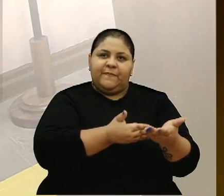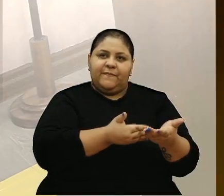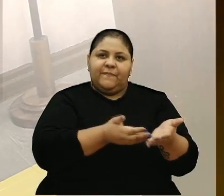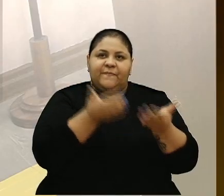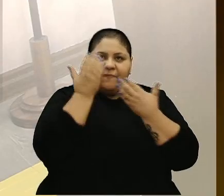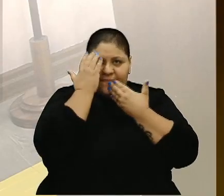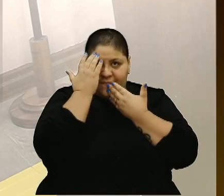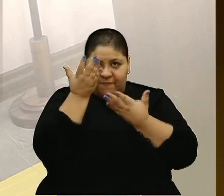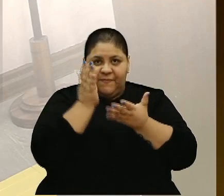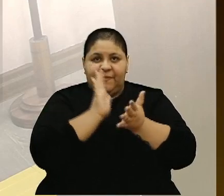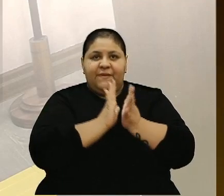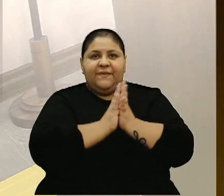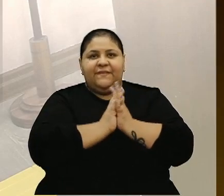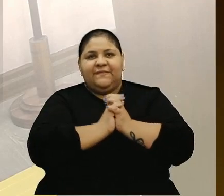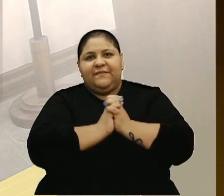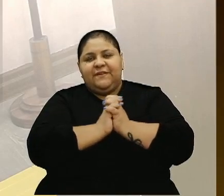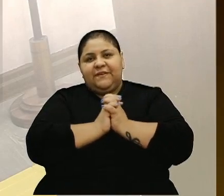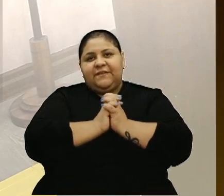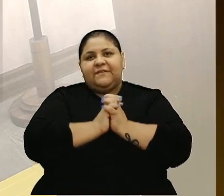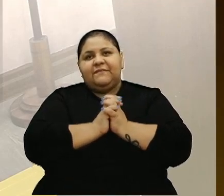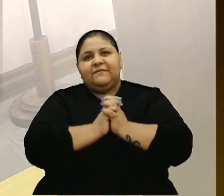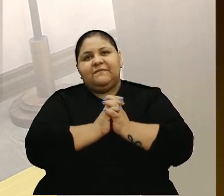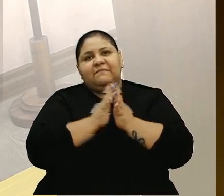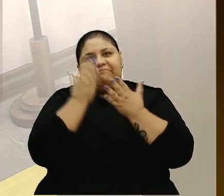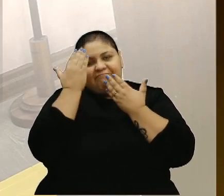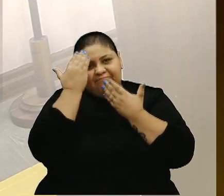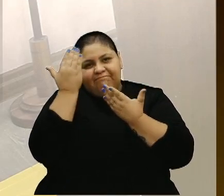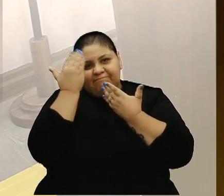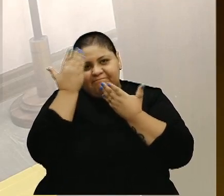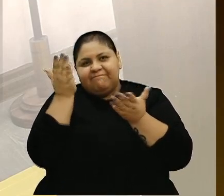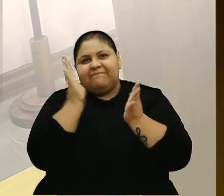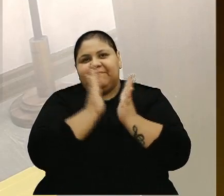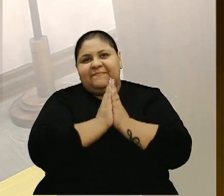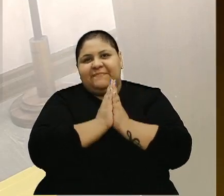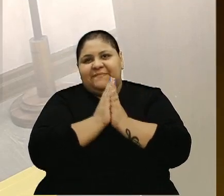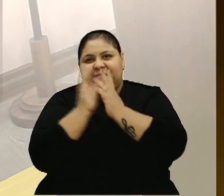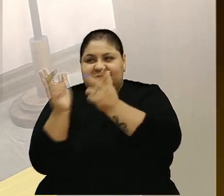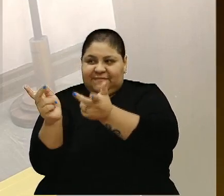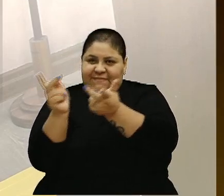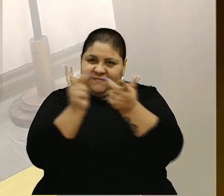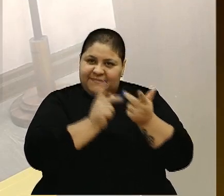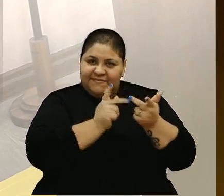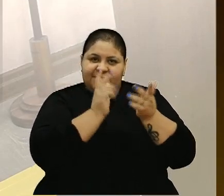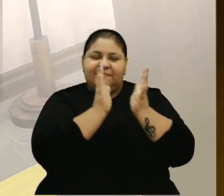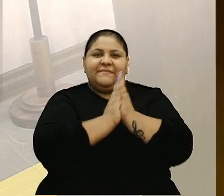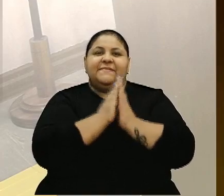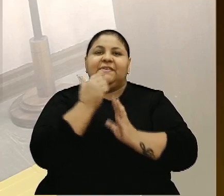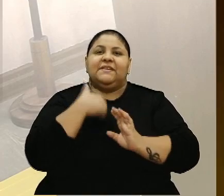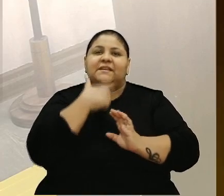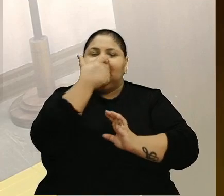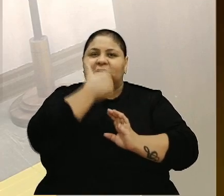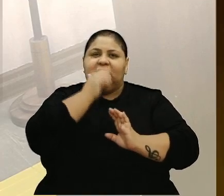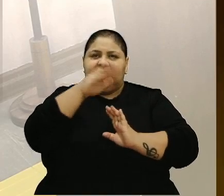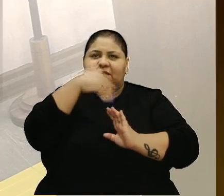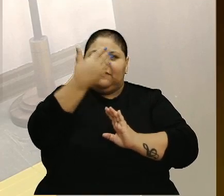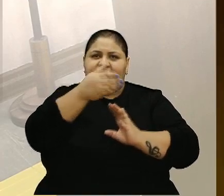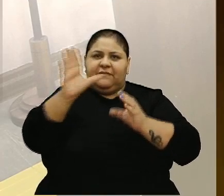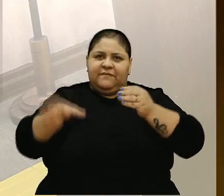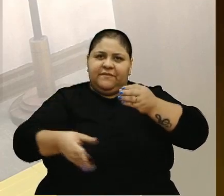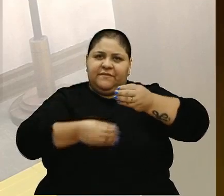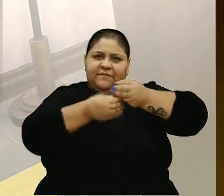Obrigado. Muito obrigado. Eu entendi, ó. A visita. Eu acho que a próxima parte era